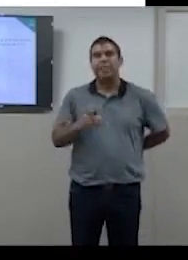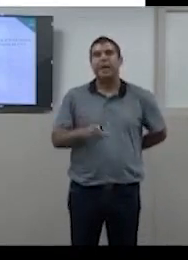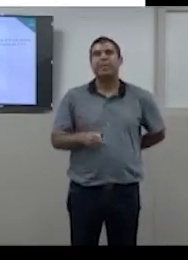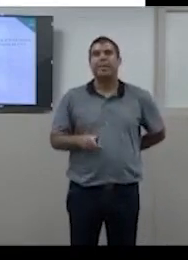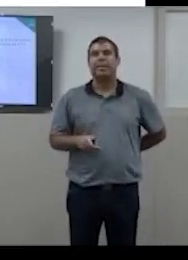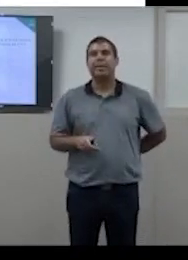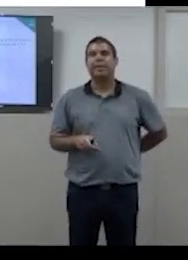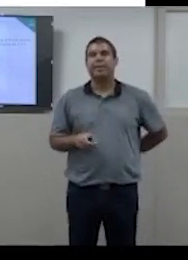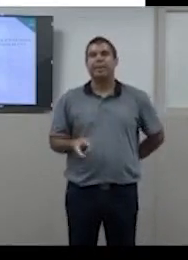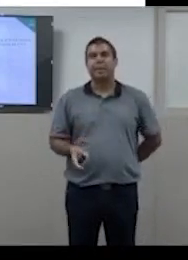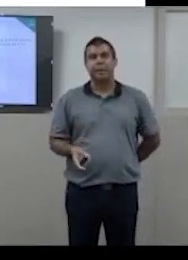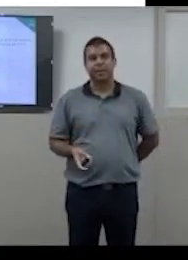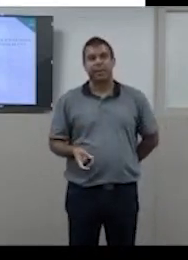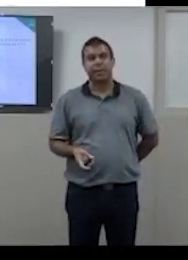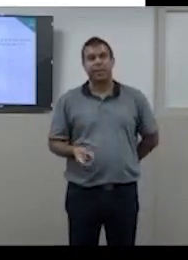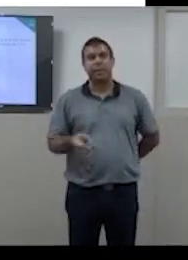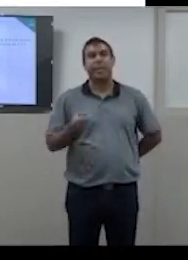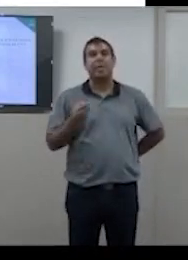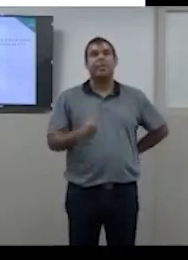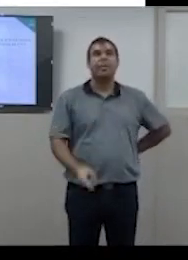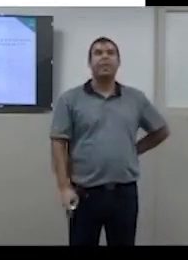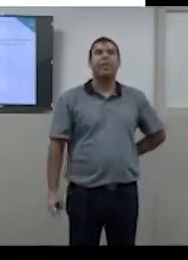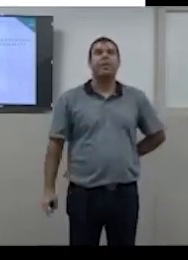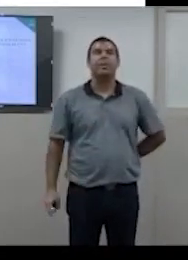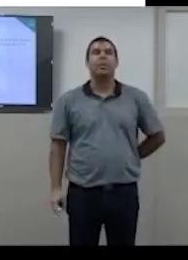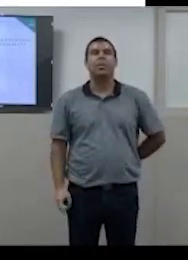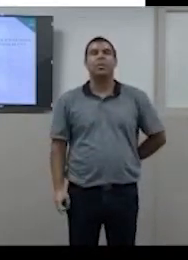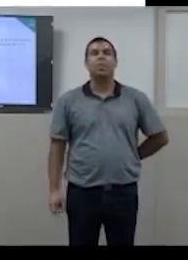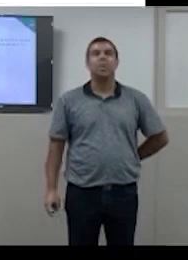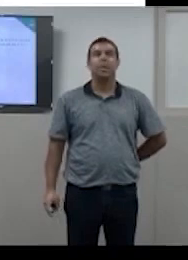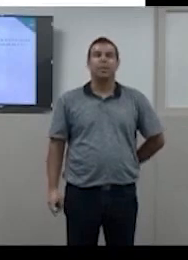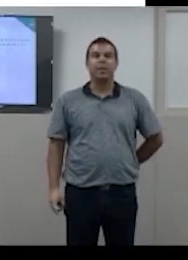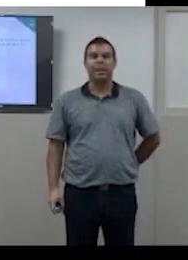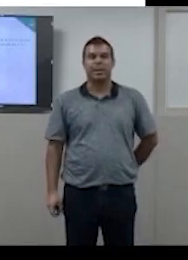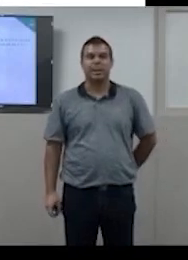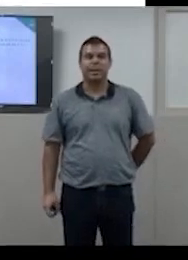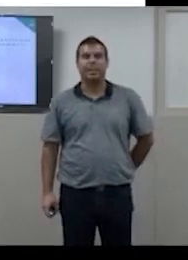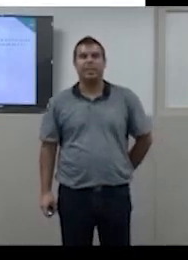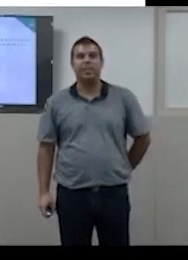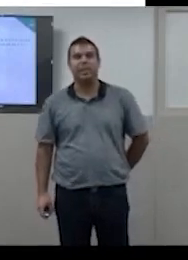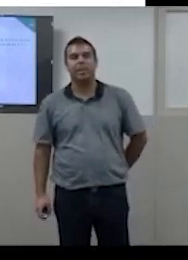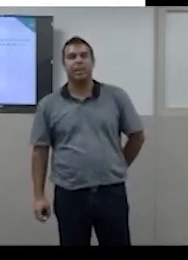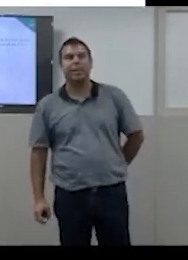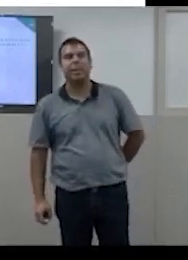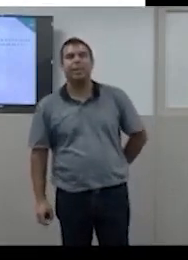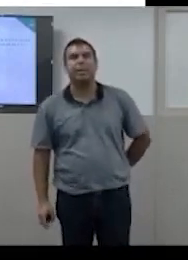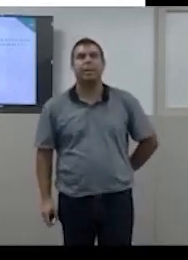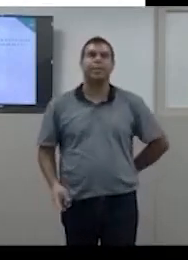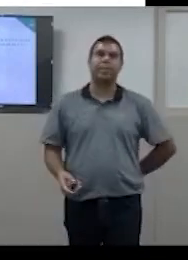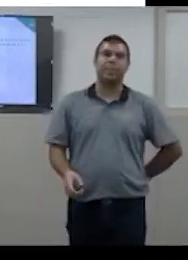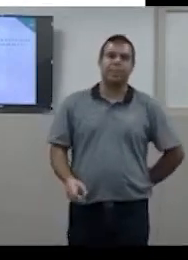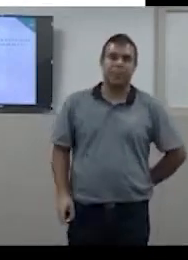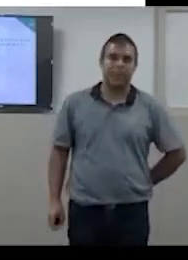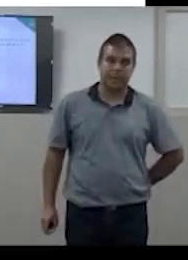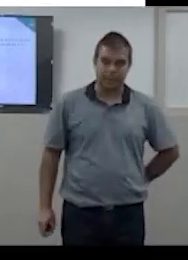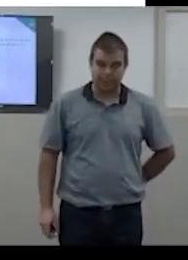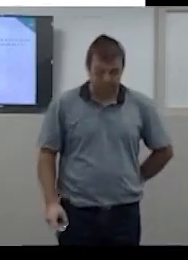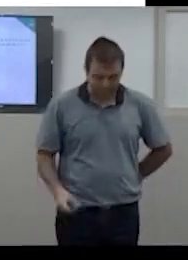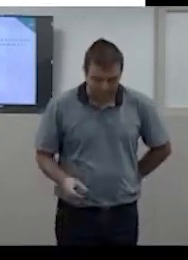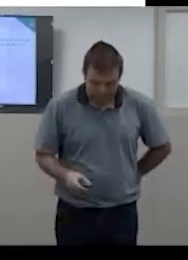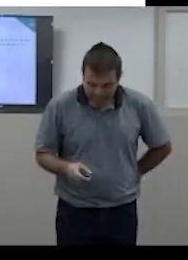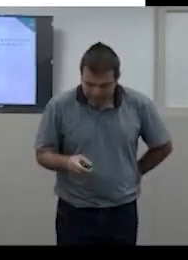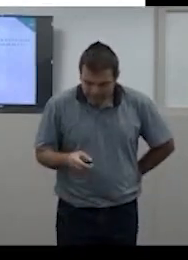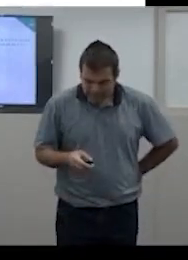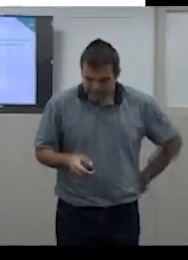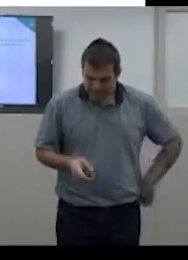estabilizada. A massa, você tem ali de 30 gramas, você tem ali o calor latente, que acaba sendo ali de 80